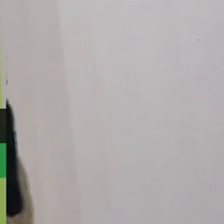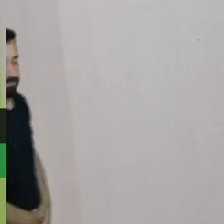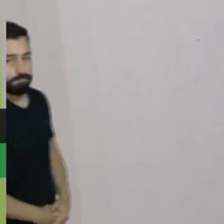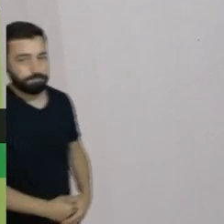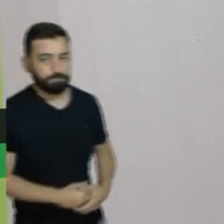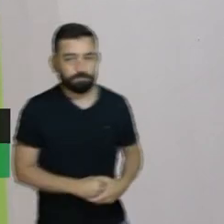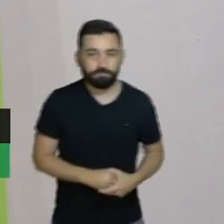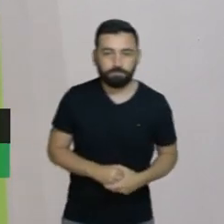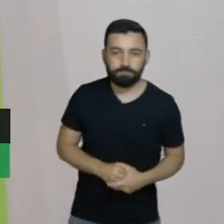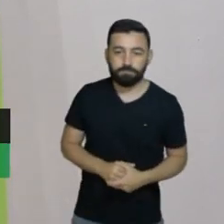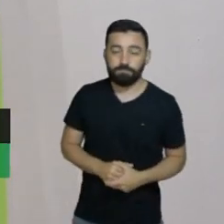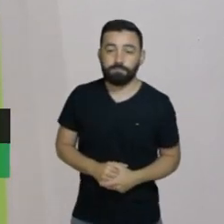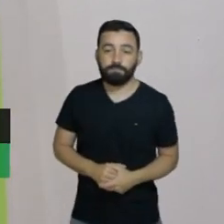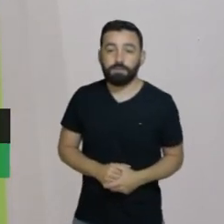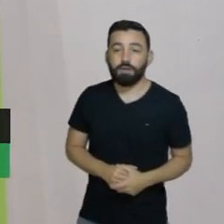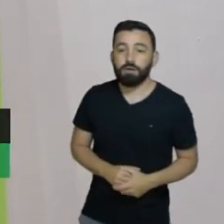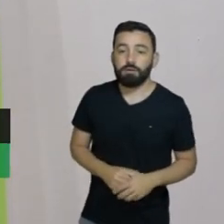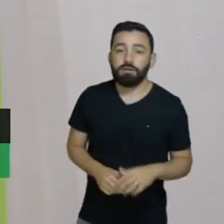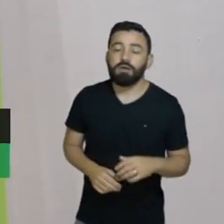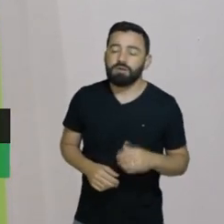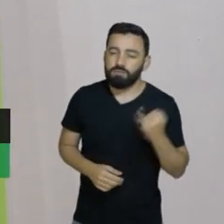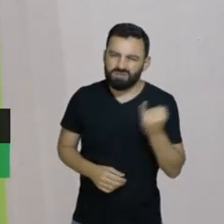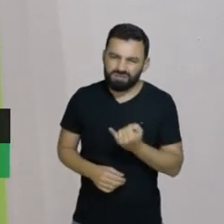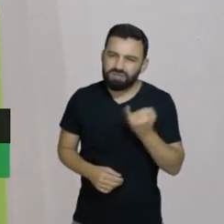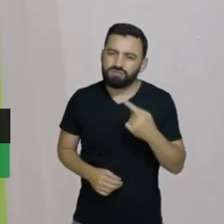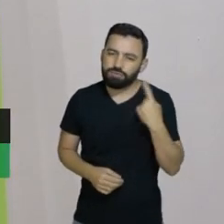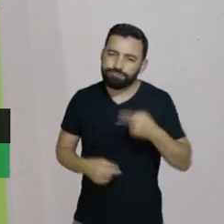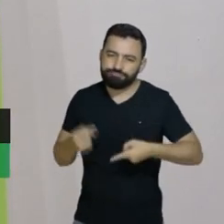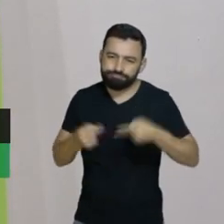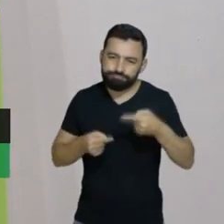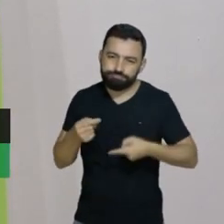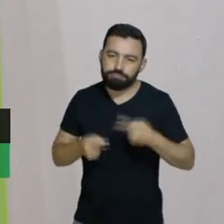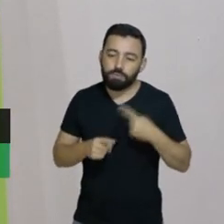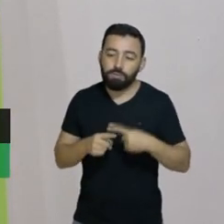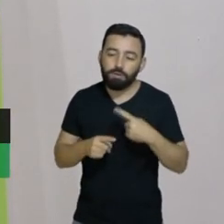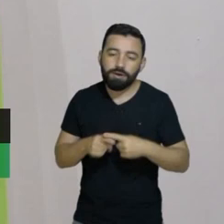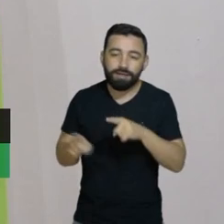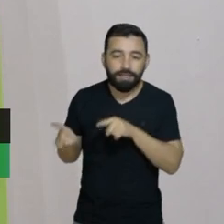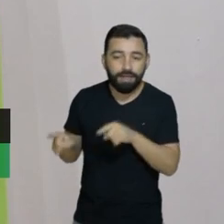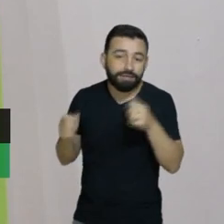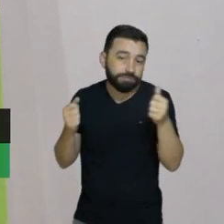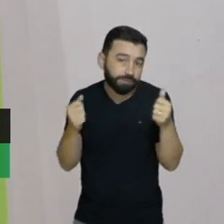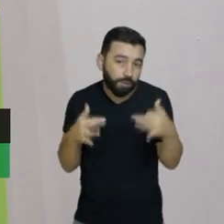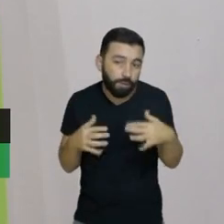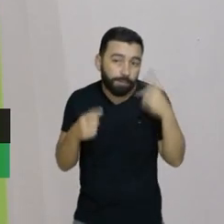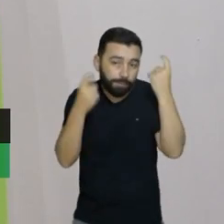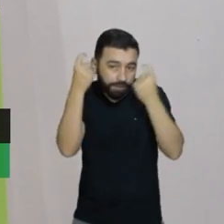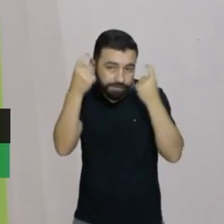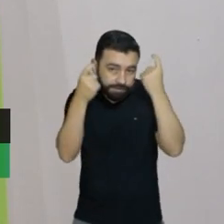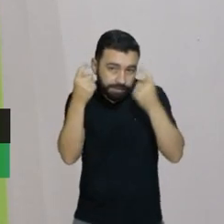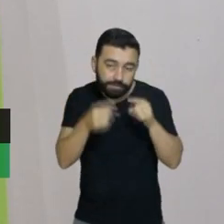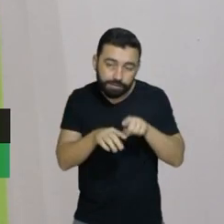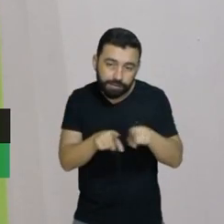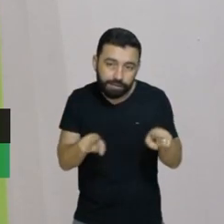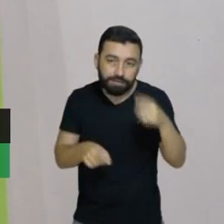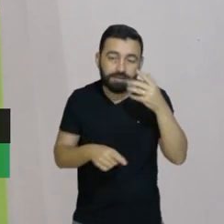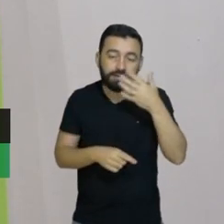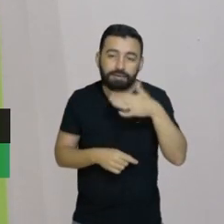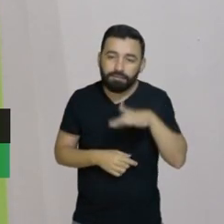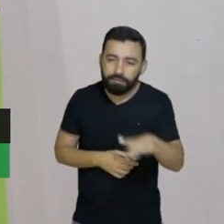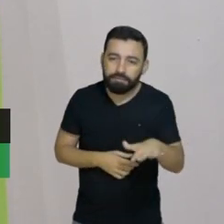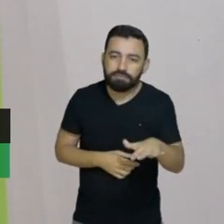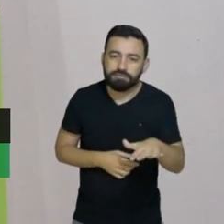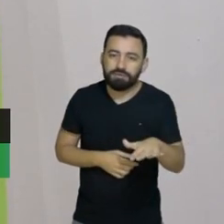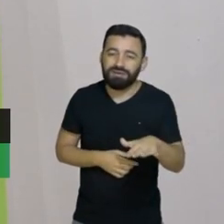porque aqui a deputada Ana Campaiolo estava falando um pouquinho anterior a mim sobre a preocupação com as nossas crianças, de não de o